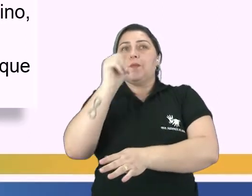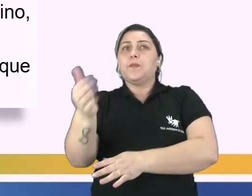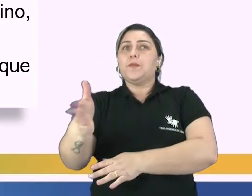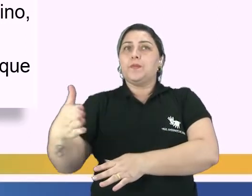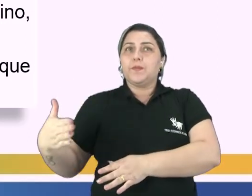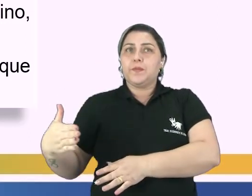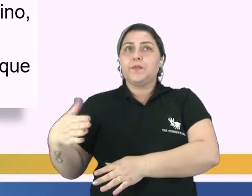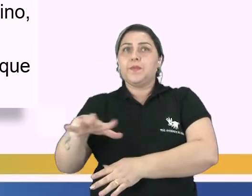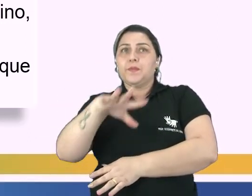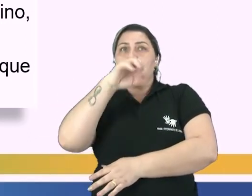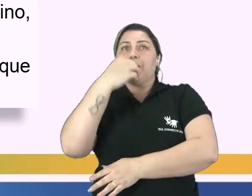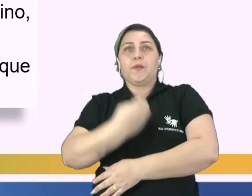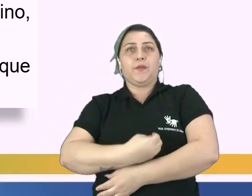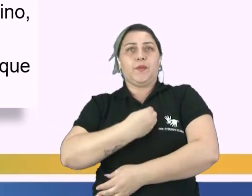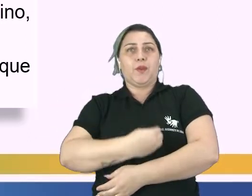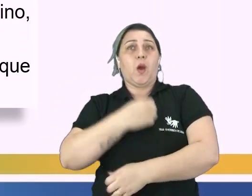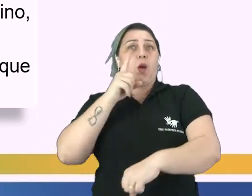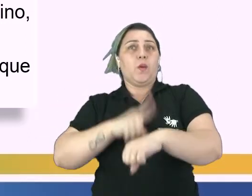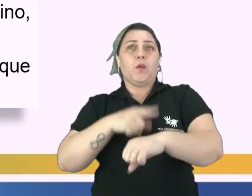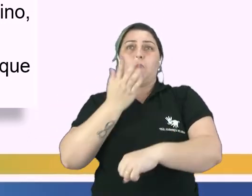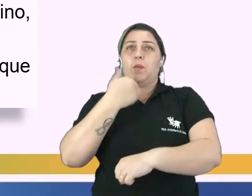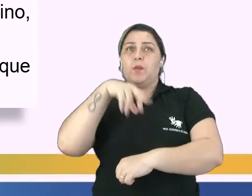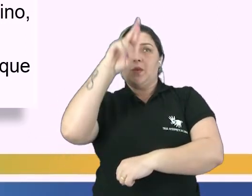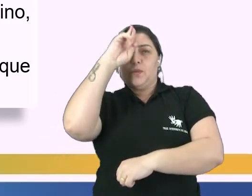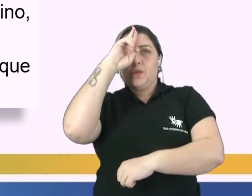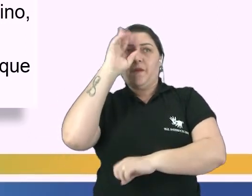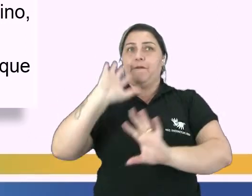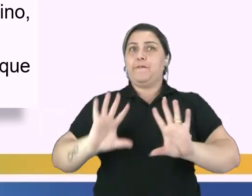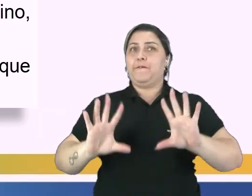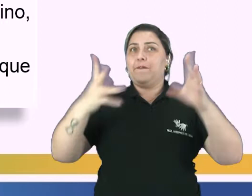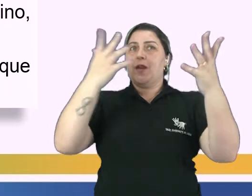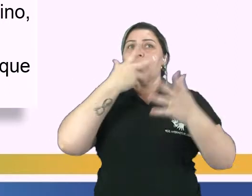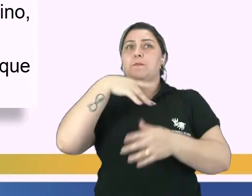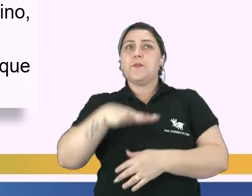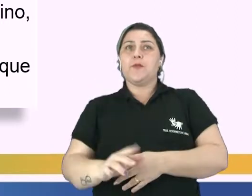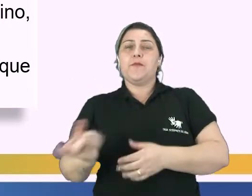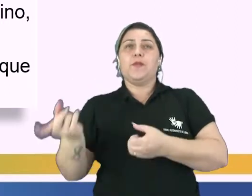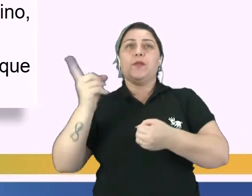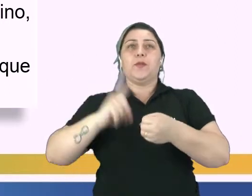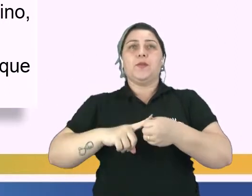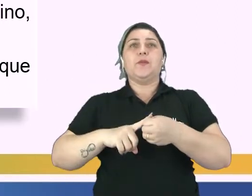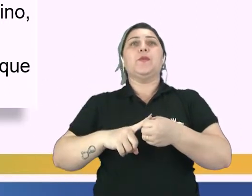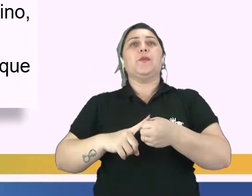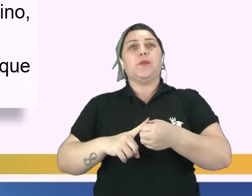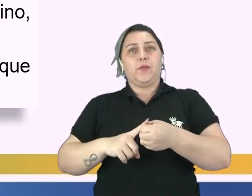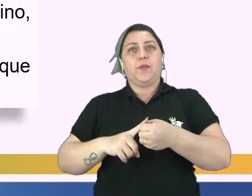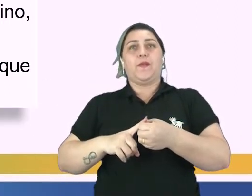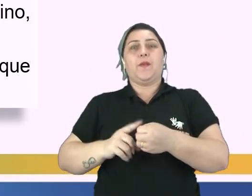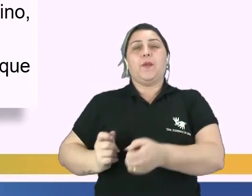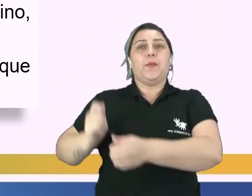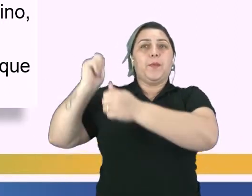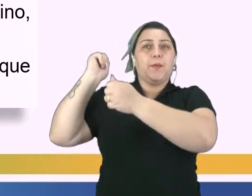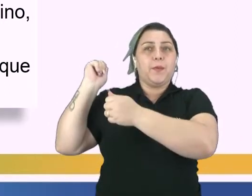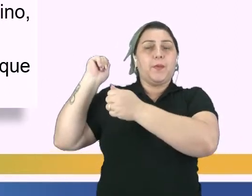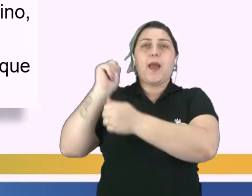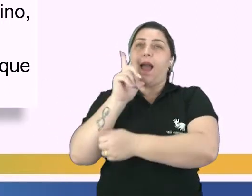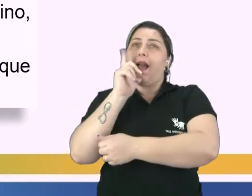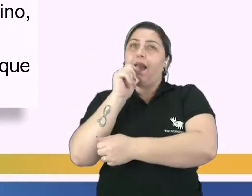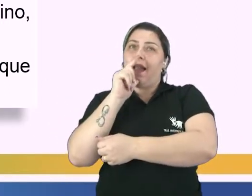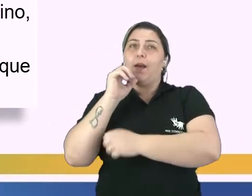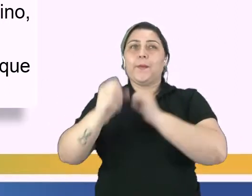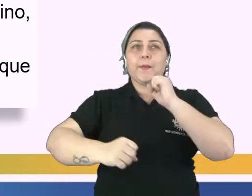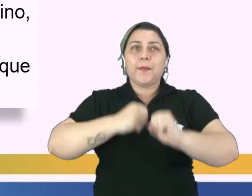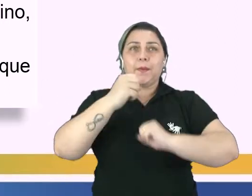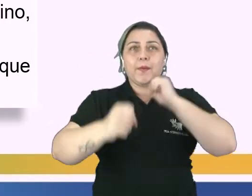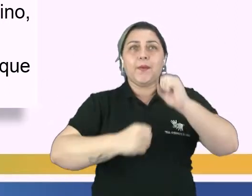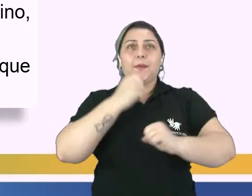peixe, cheiro de vida. Hora de almoço era tudo festa, menino voltando do poço com vasilha de água,